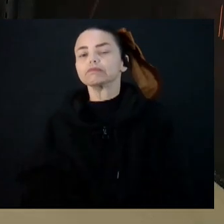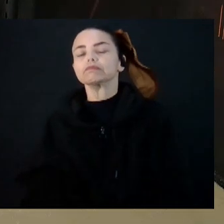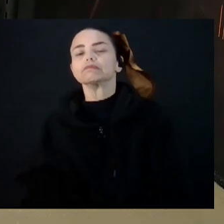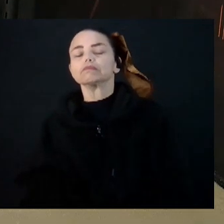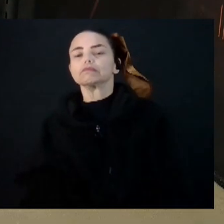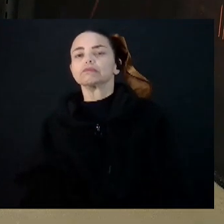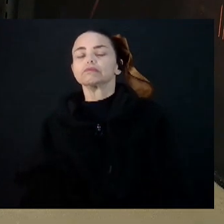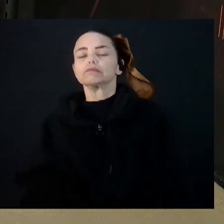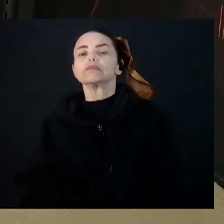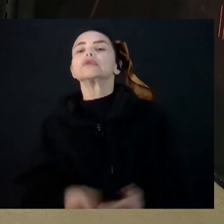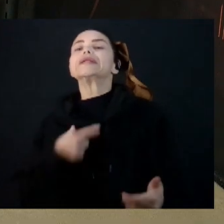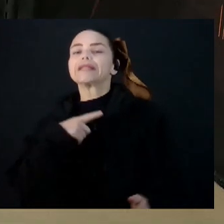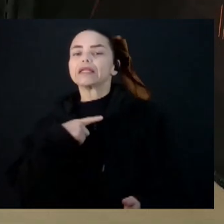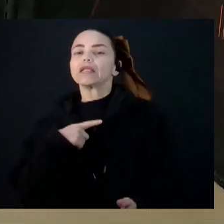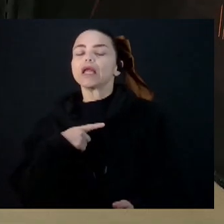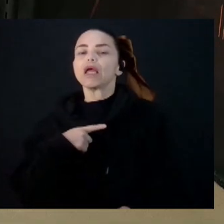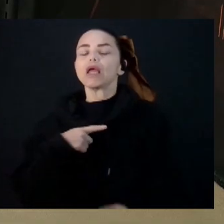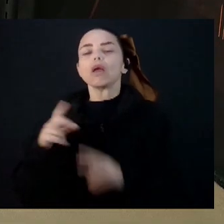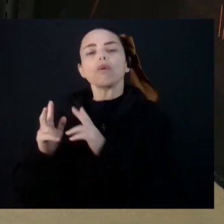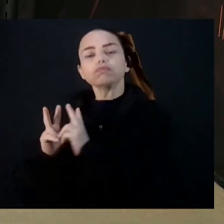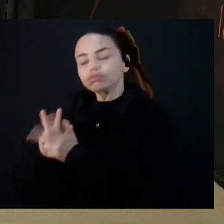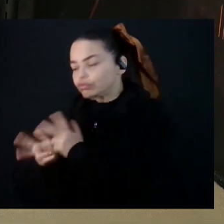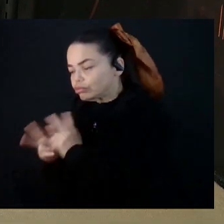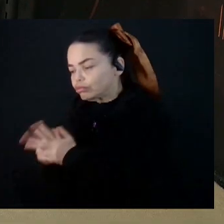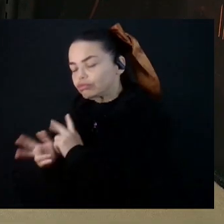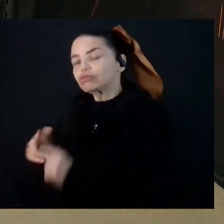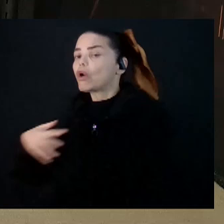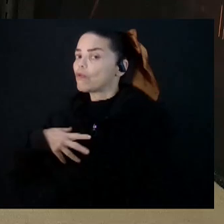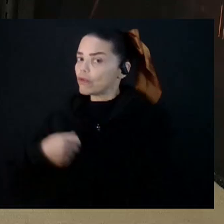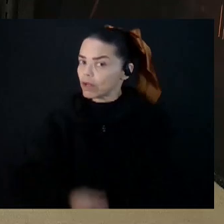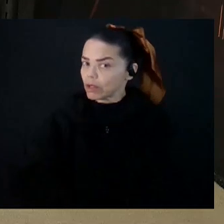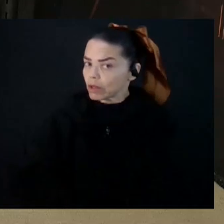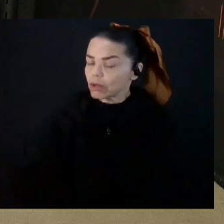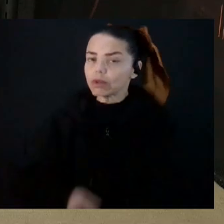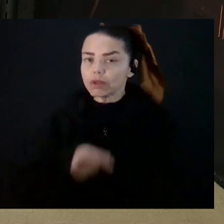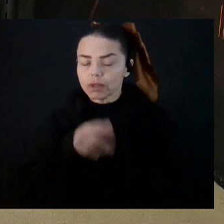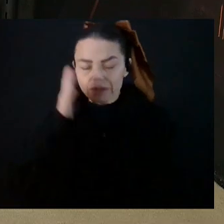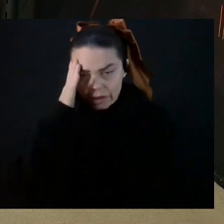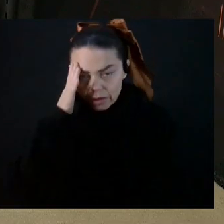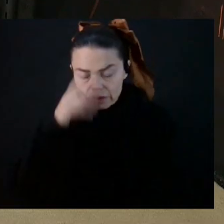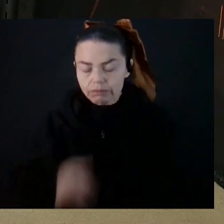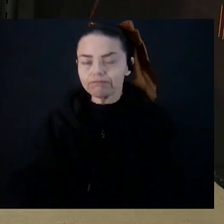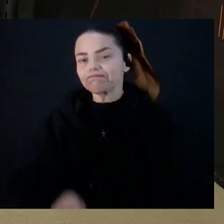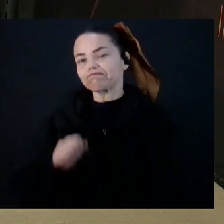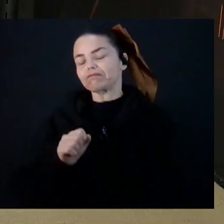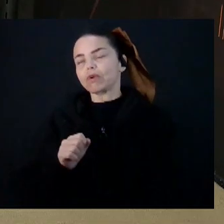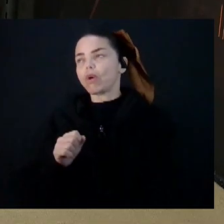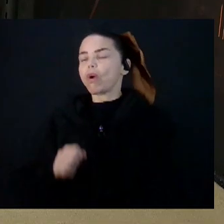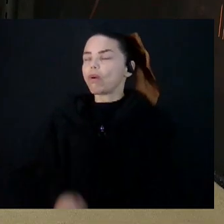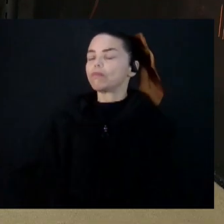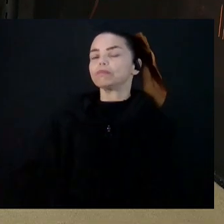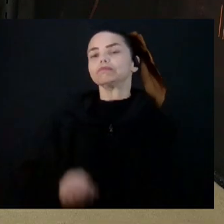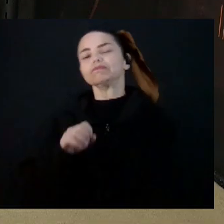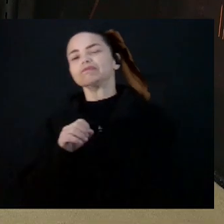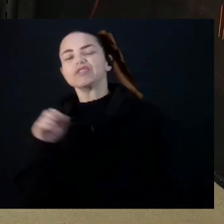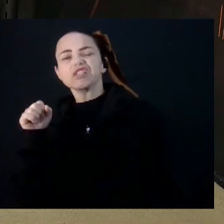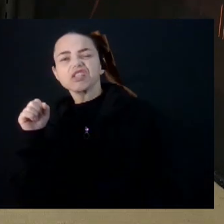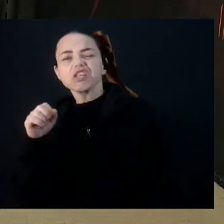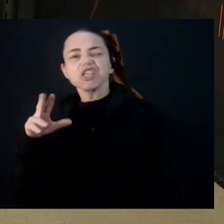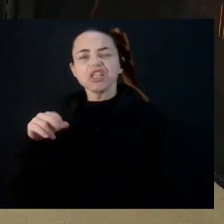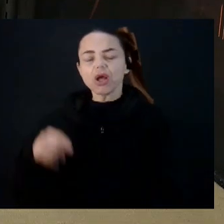principalmente o jovem, né, e o adolescente, eles têm essa tendência, né? Tudo bem, sim, não, ok. As crianças, pode ser